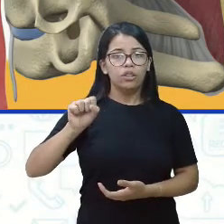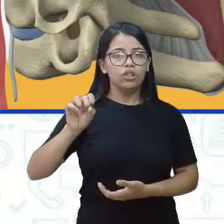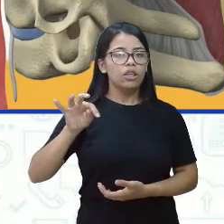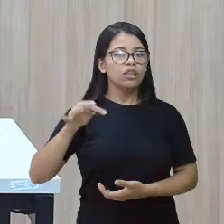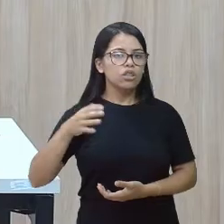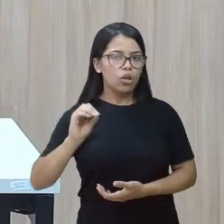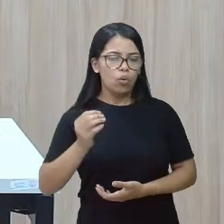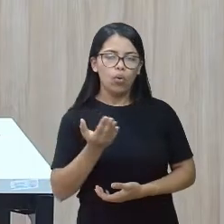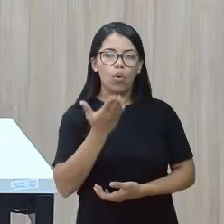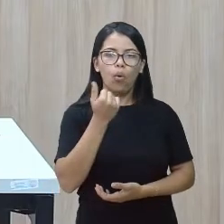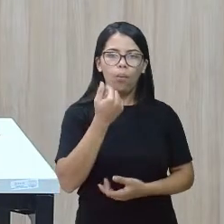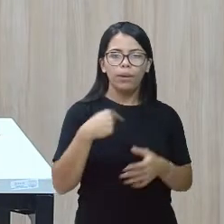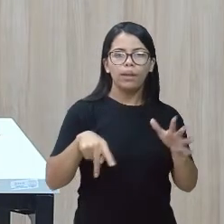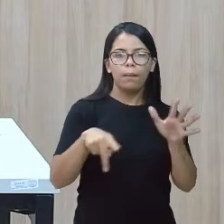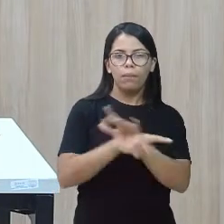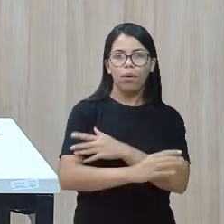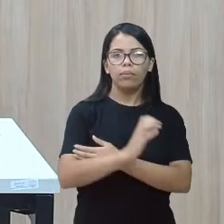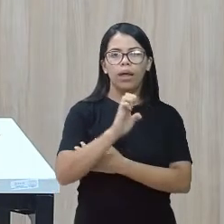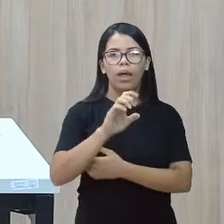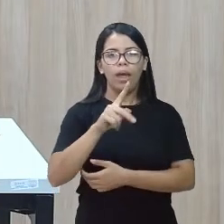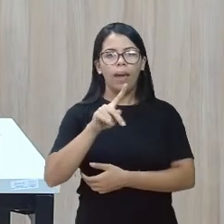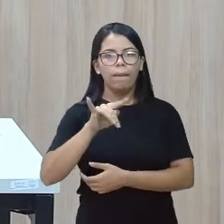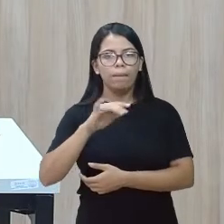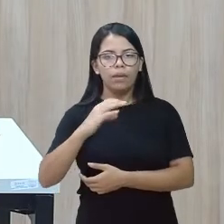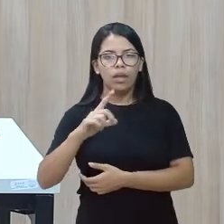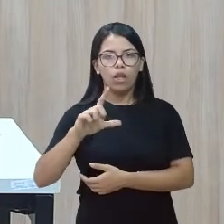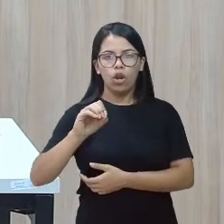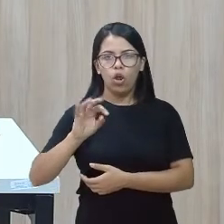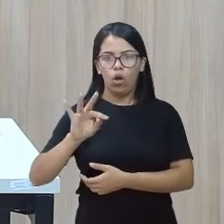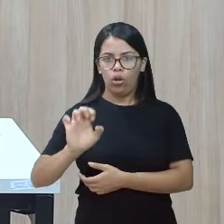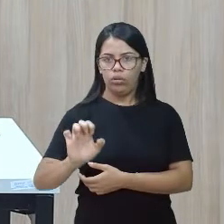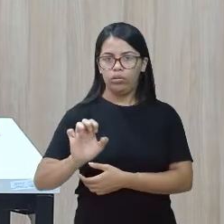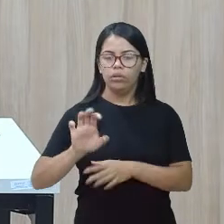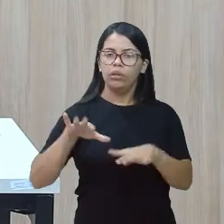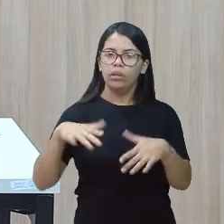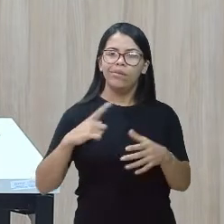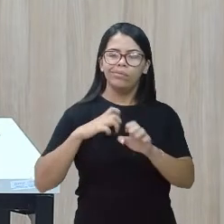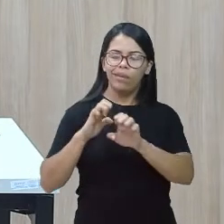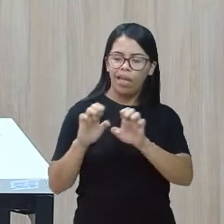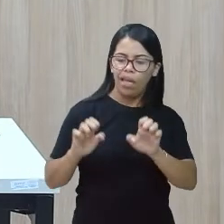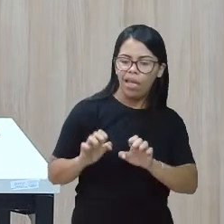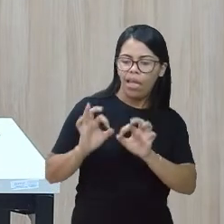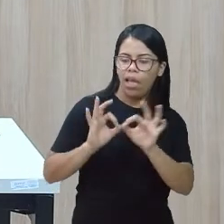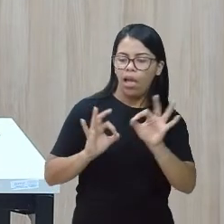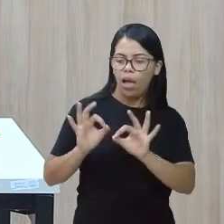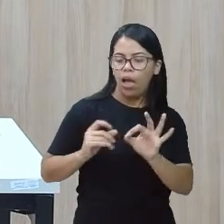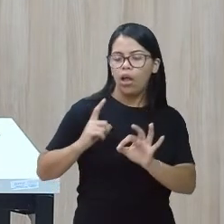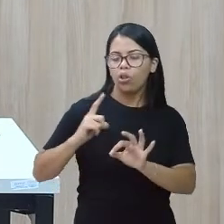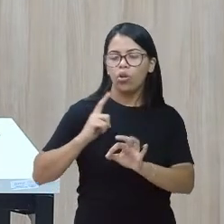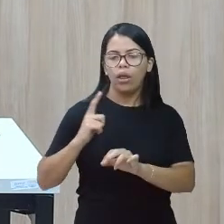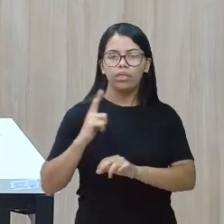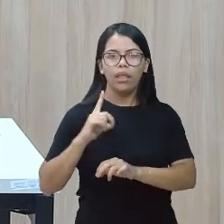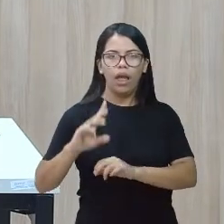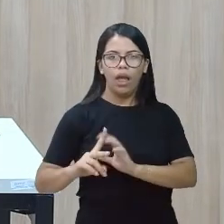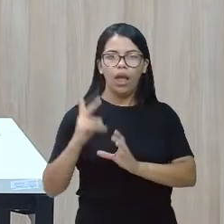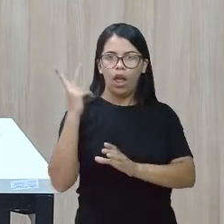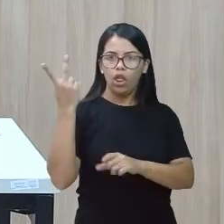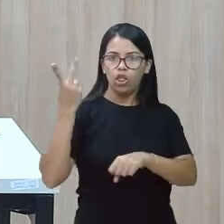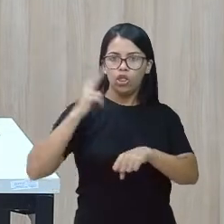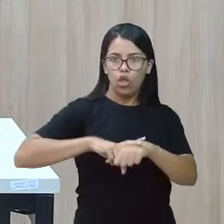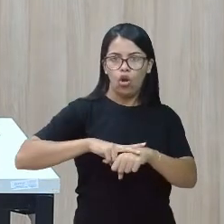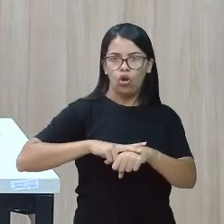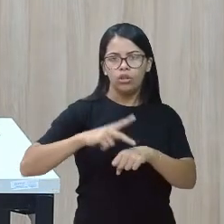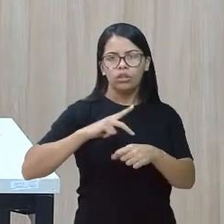um pouquinho a respeito aí dessa estrutura. Então, a faringe ela tem função dupla. Ora passa